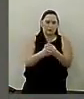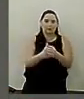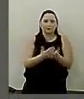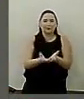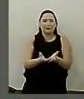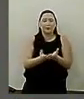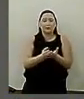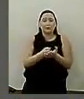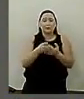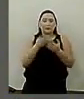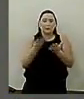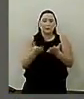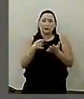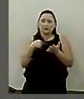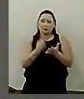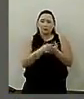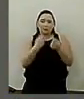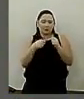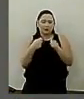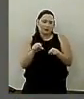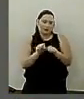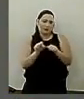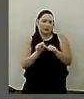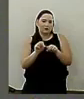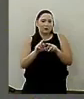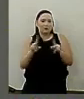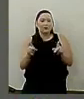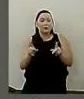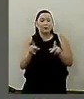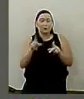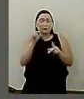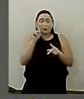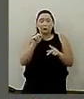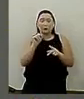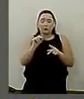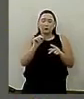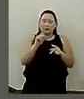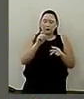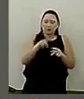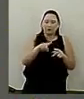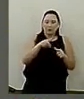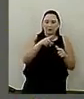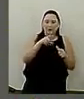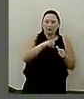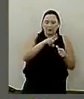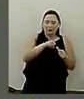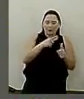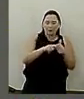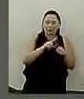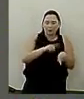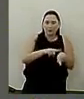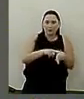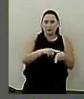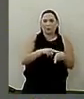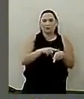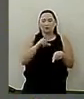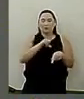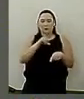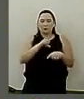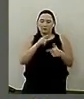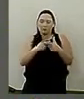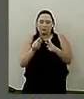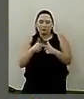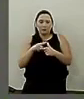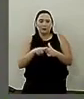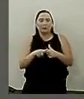A gente precisa fazer uma diferença entre o real e o alegórico nessas horas. Cientistas evolucionistas